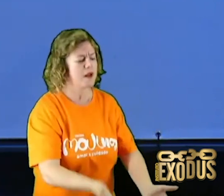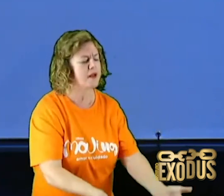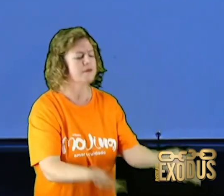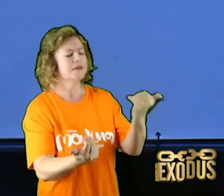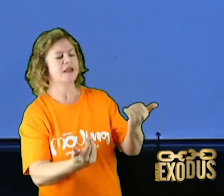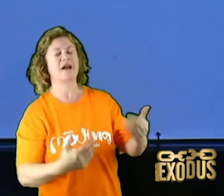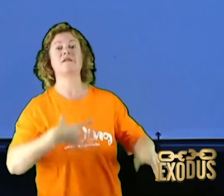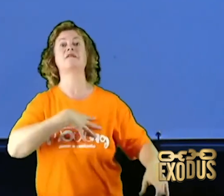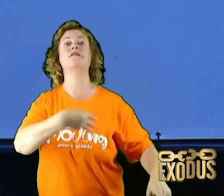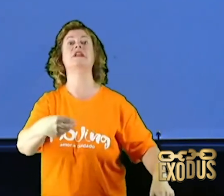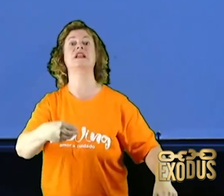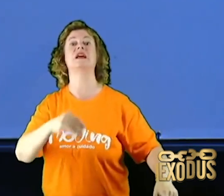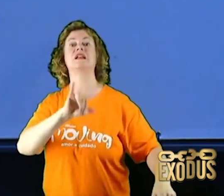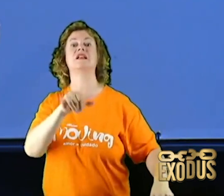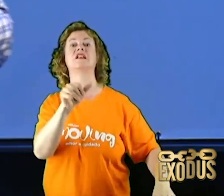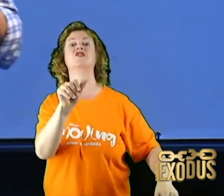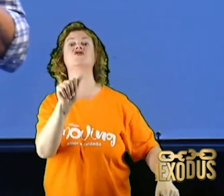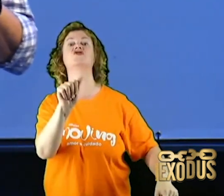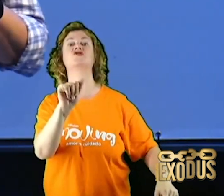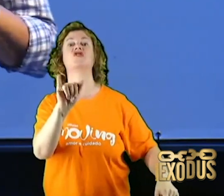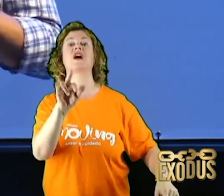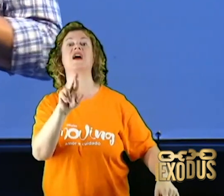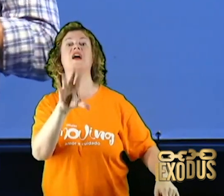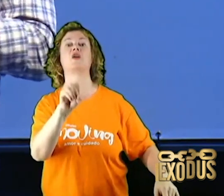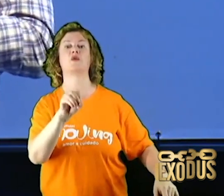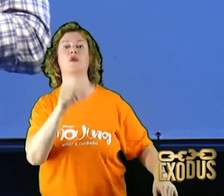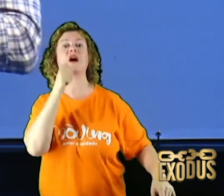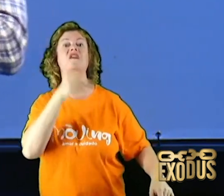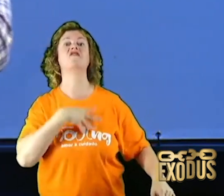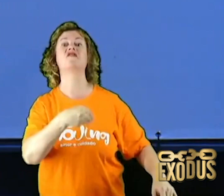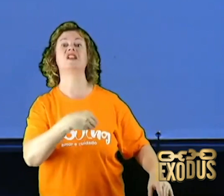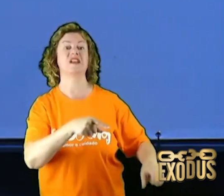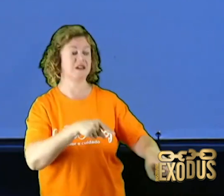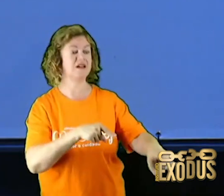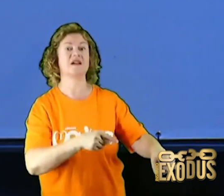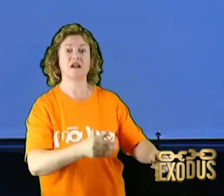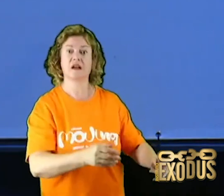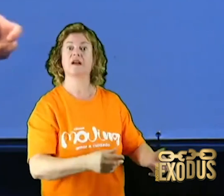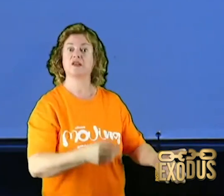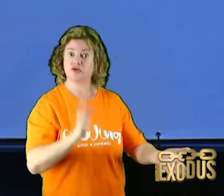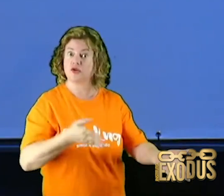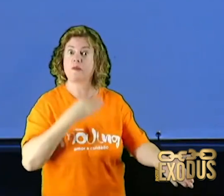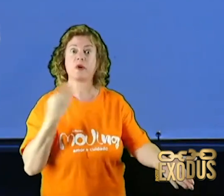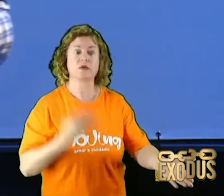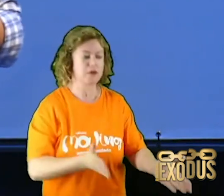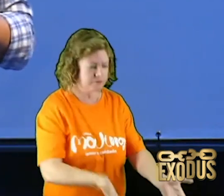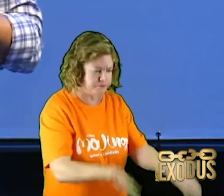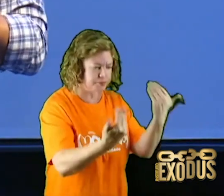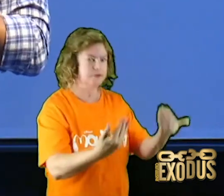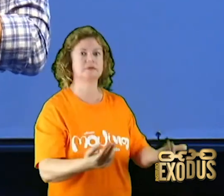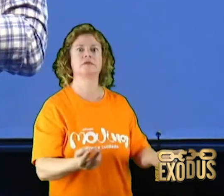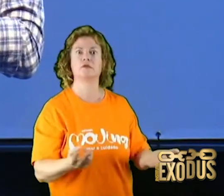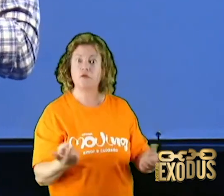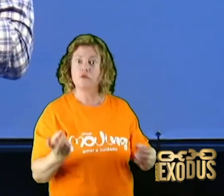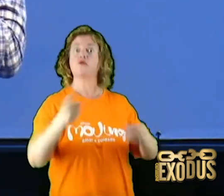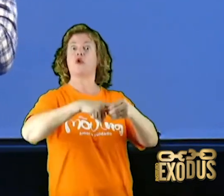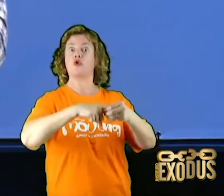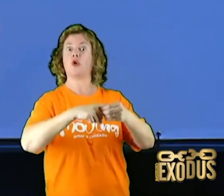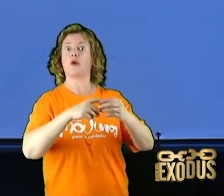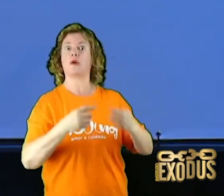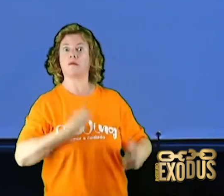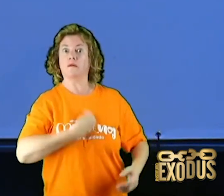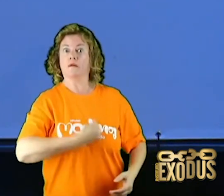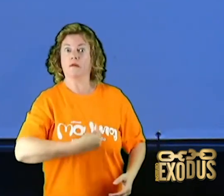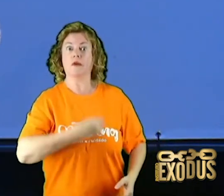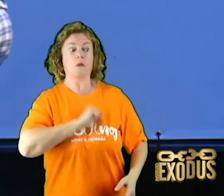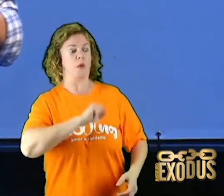dentro de casa, na casa de Simão o leproso. Ele vai restaurando as vidas, encontra com Maria, com Marta